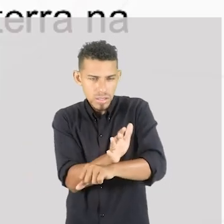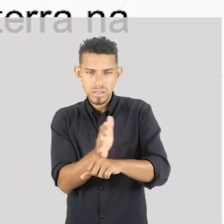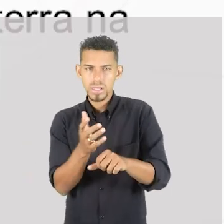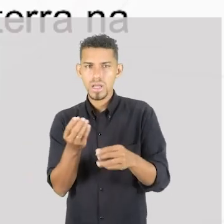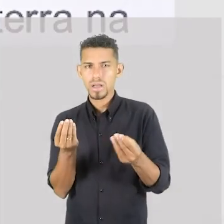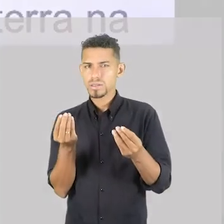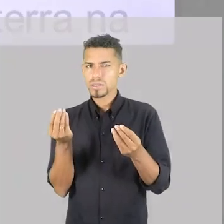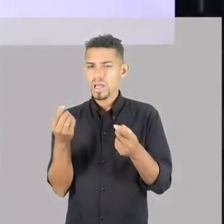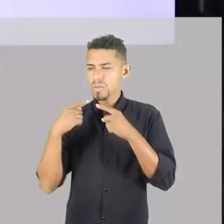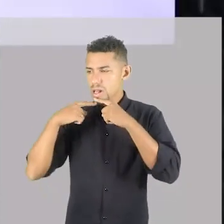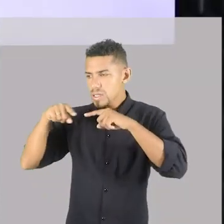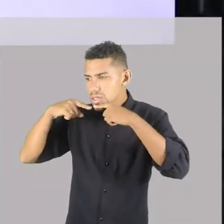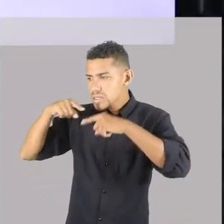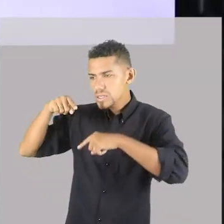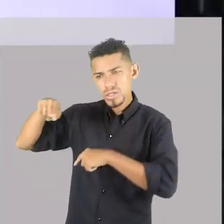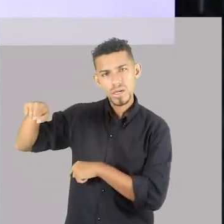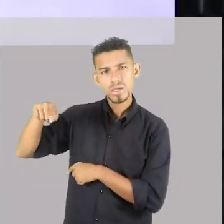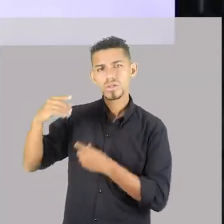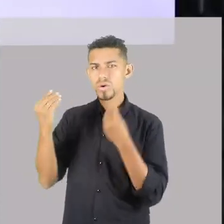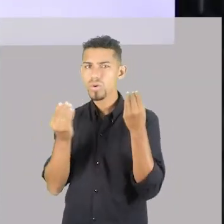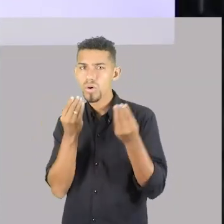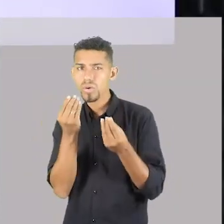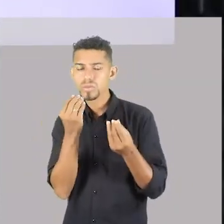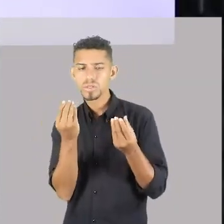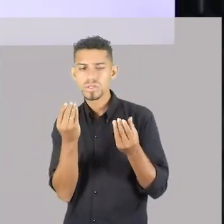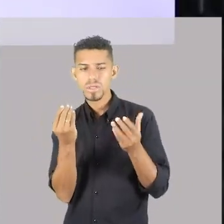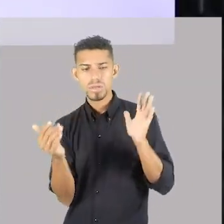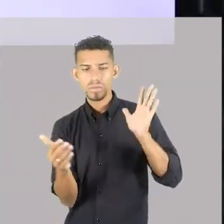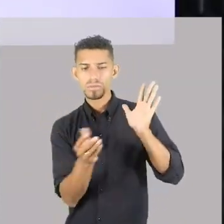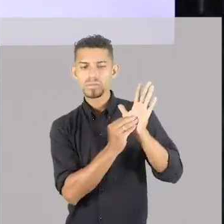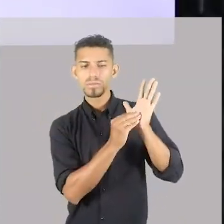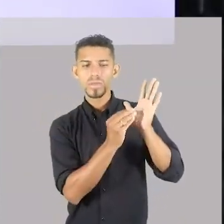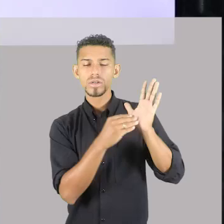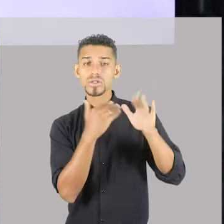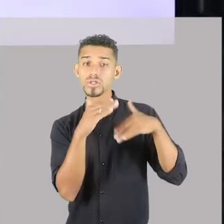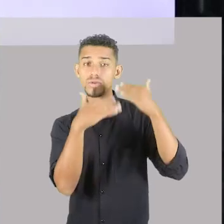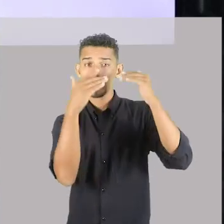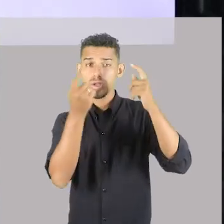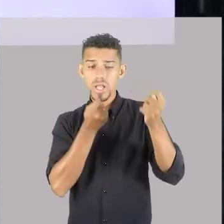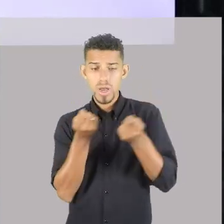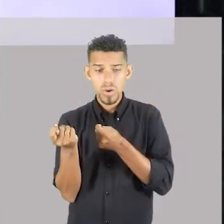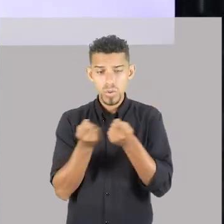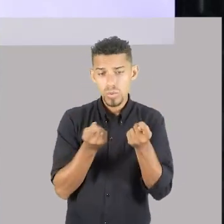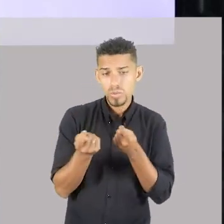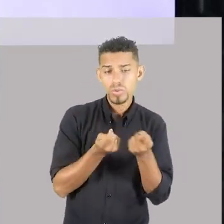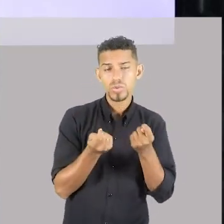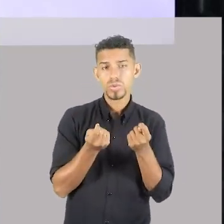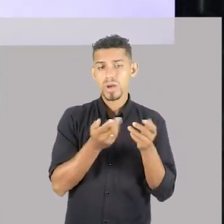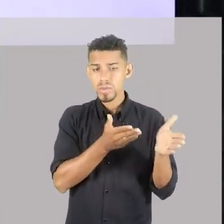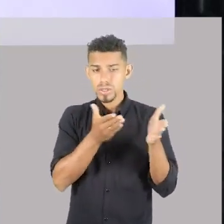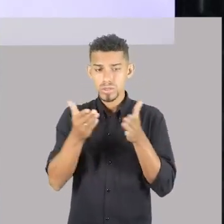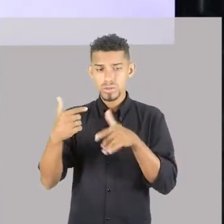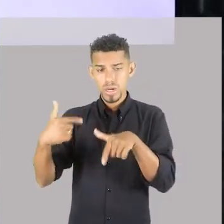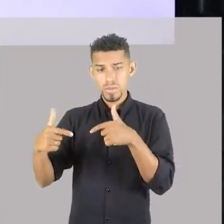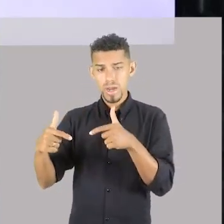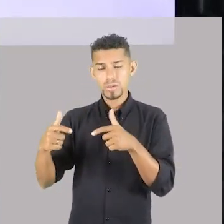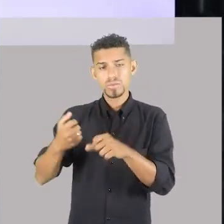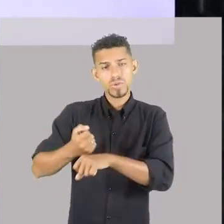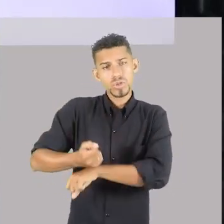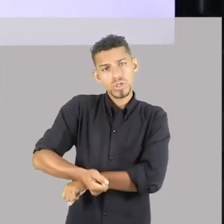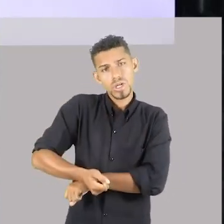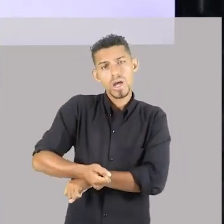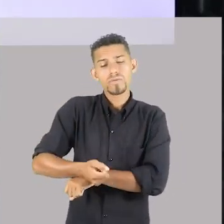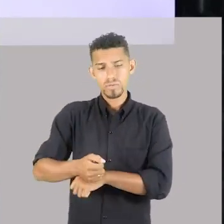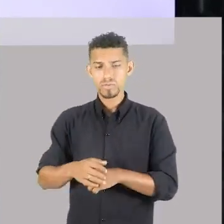certo? Ela está criticando como se pauta o desenvolvimento econômico a partir do trabalho escravo. É isso que